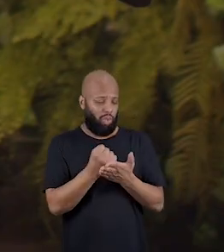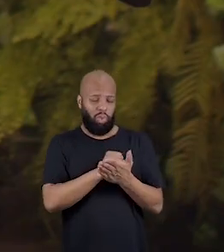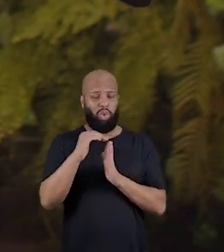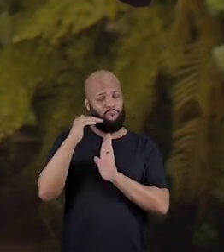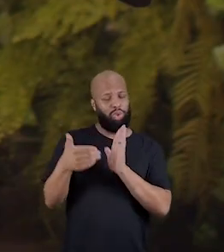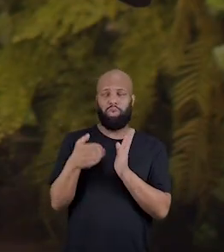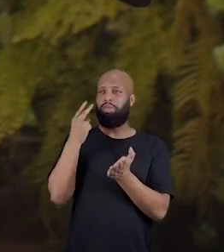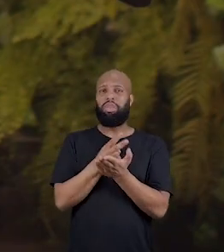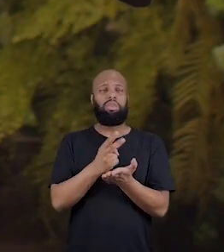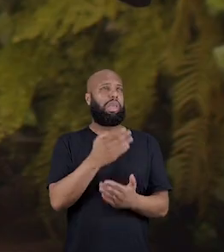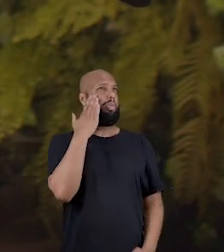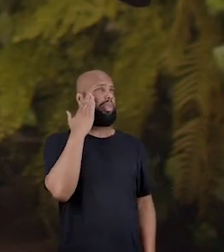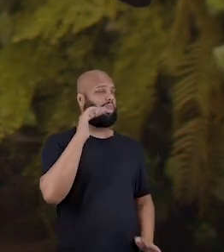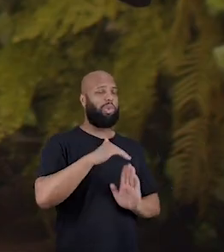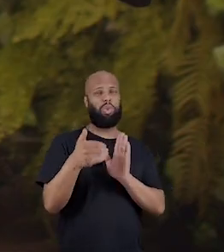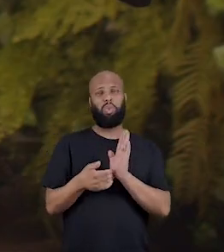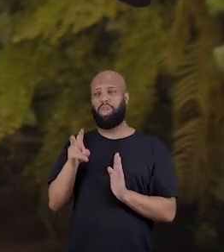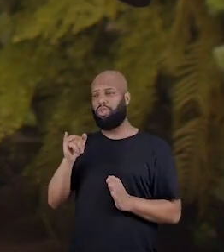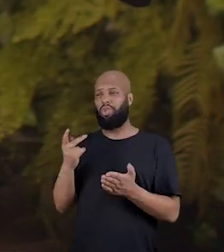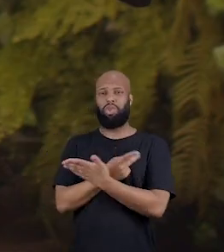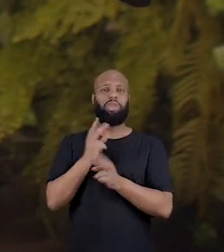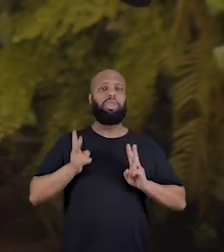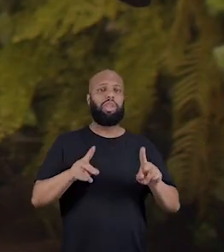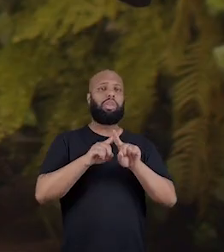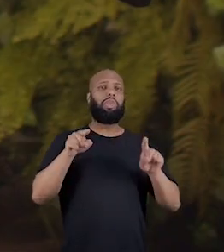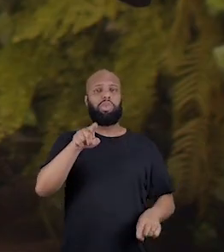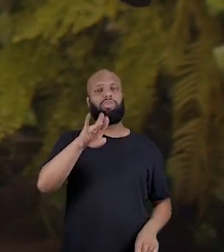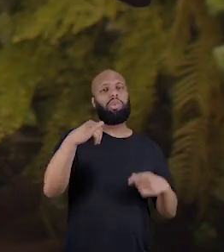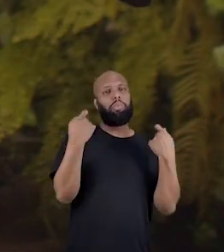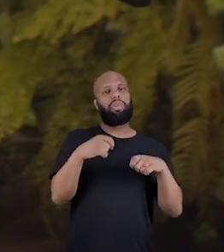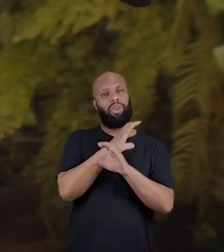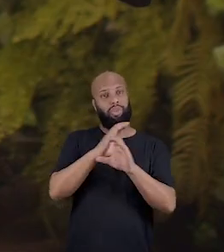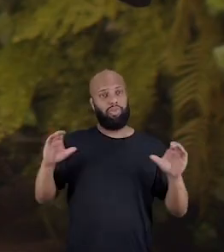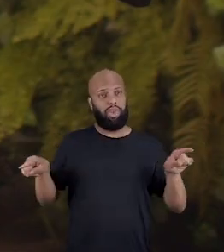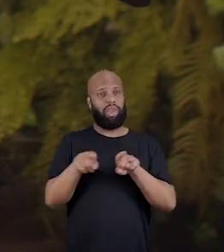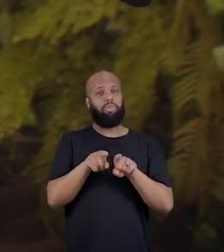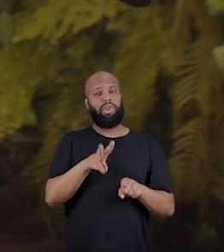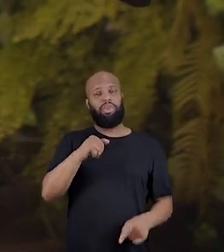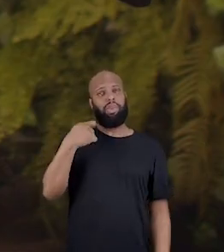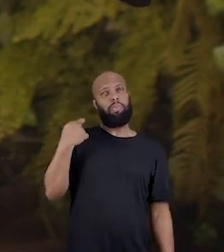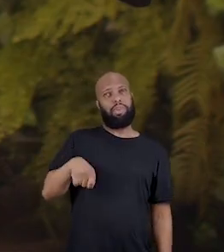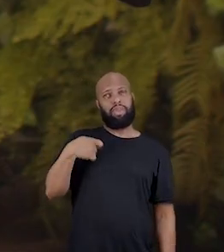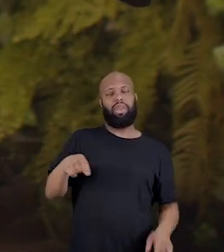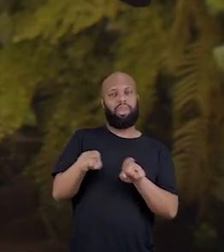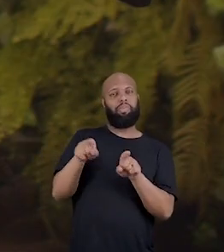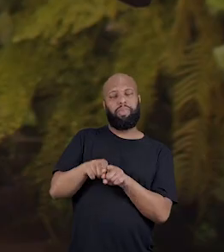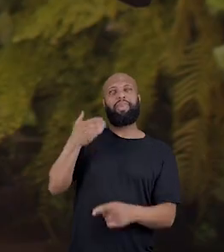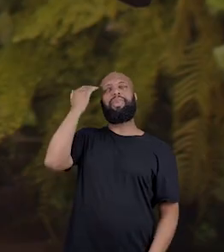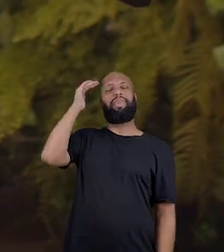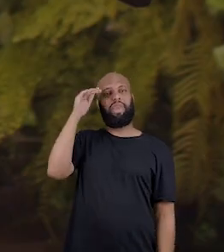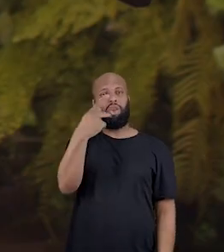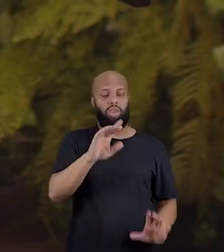ter controle de tudo o tempo inteiro, saber tudo que está acontecendo o tempo inteiro, mas que você vai precisar confiar, que você vai precisar entender que o